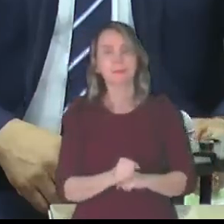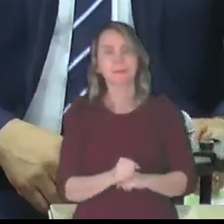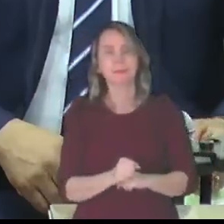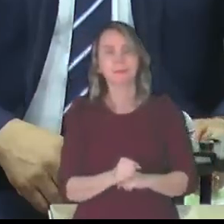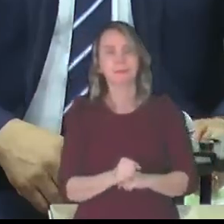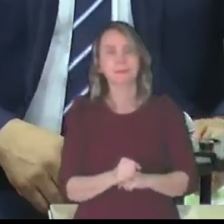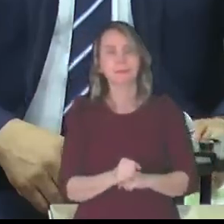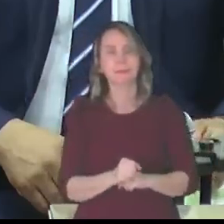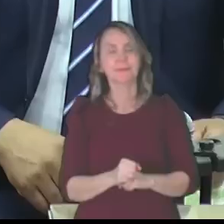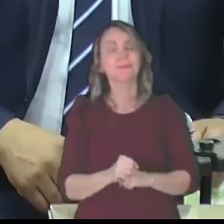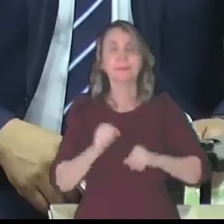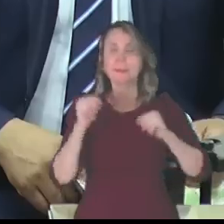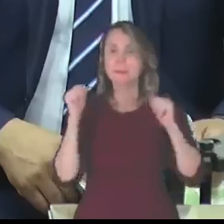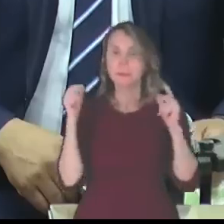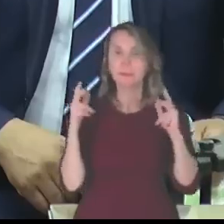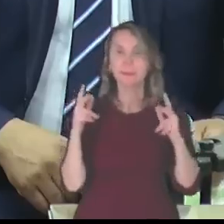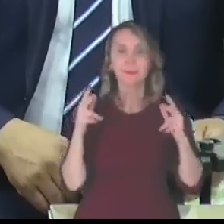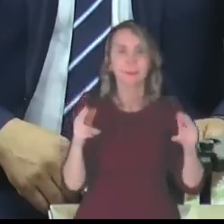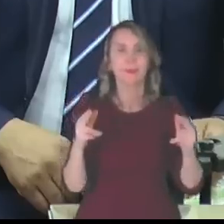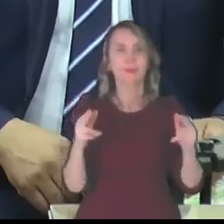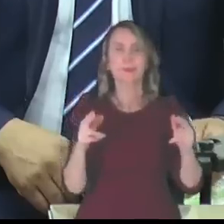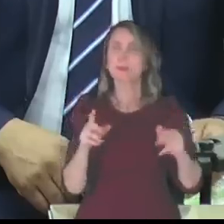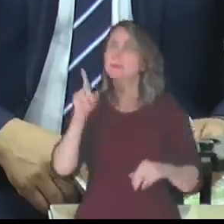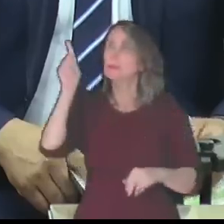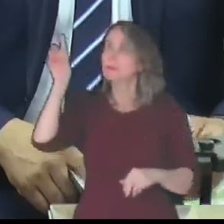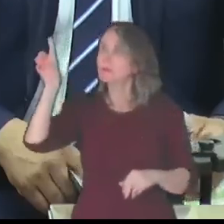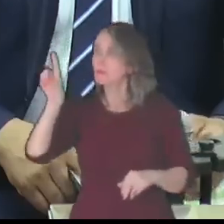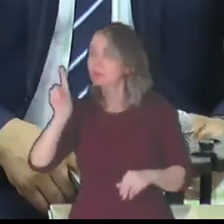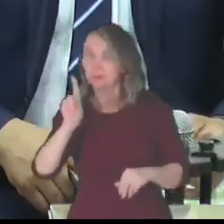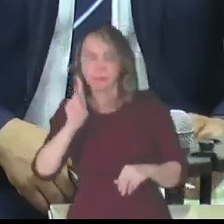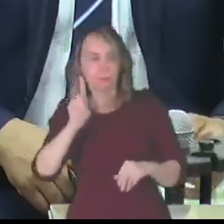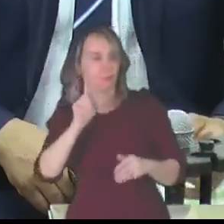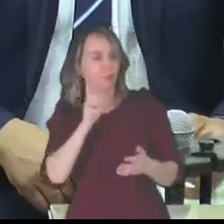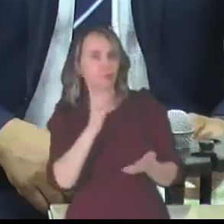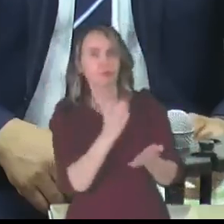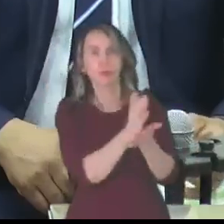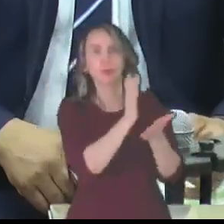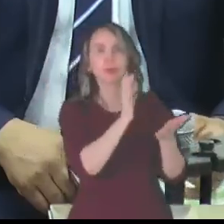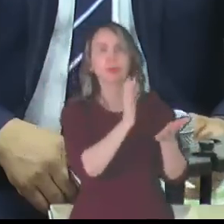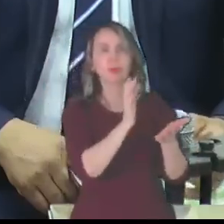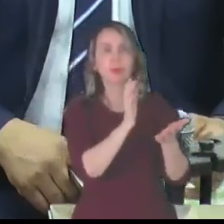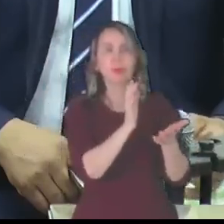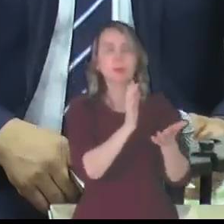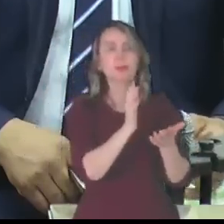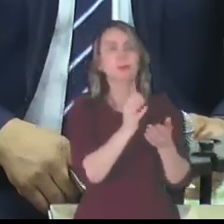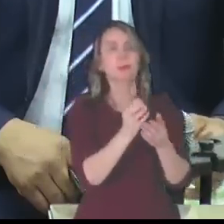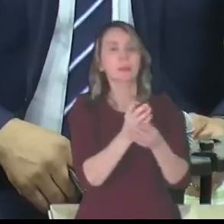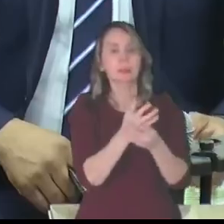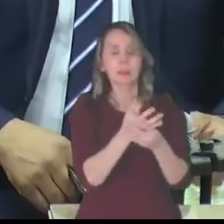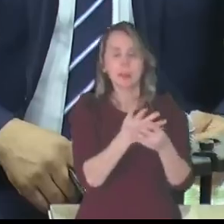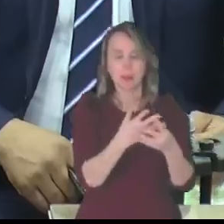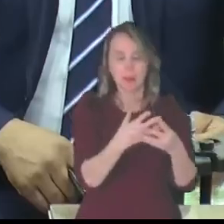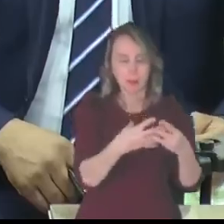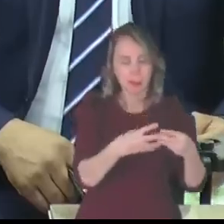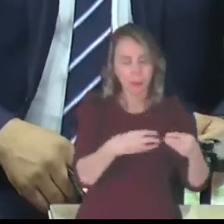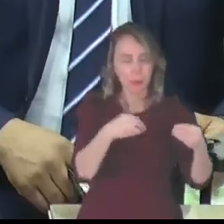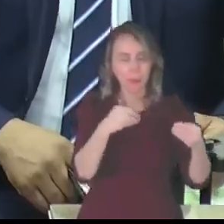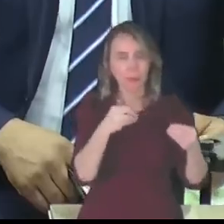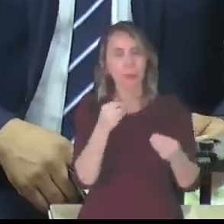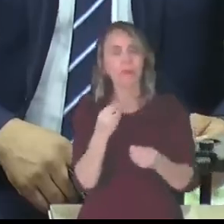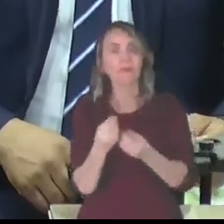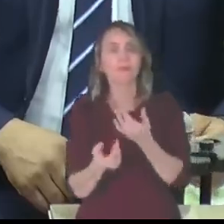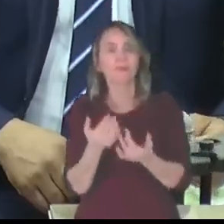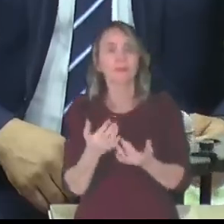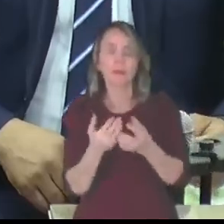assim como se em pele a fumaça dos impérios como a cera se derrete diante de que irmãos do fogo